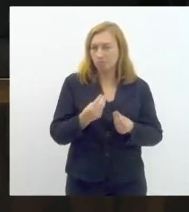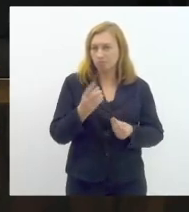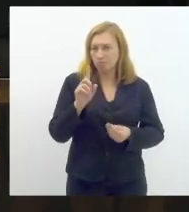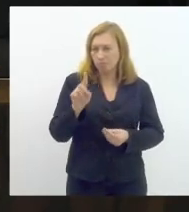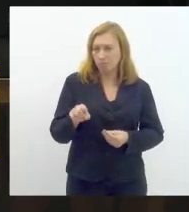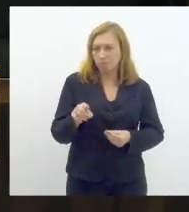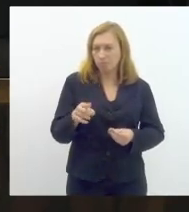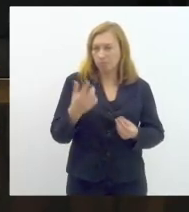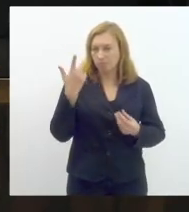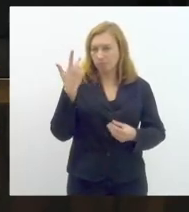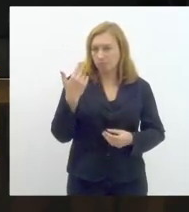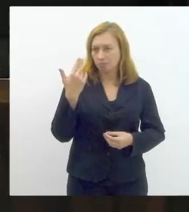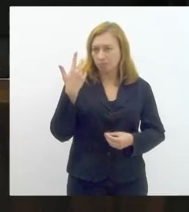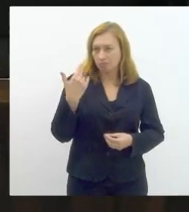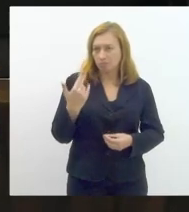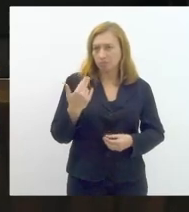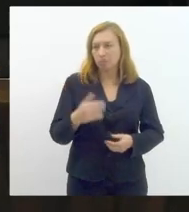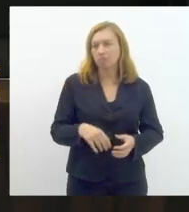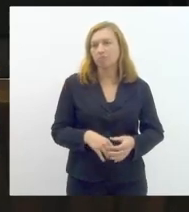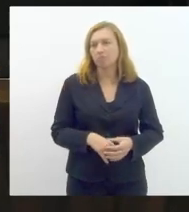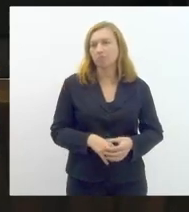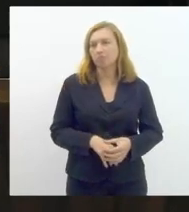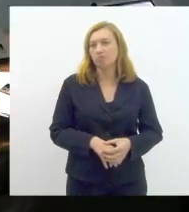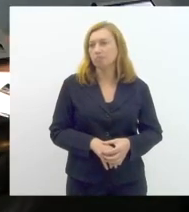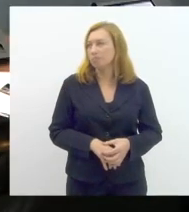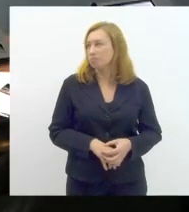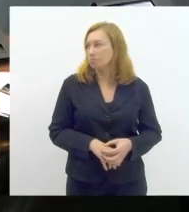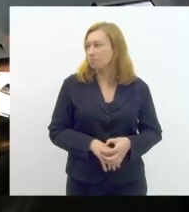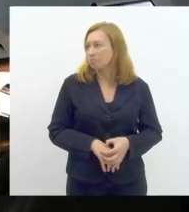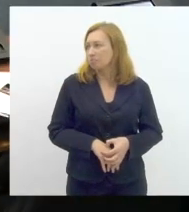Parlamento Fluminense.